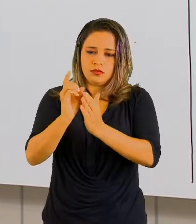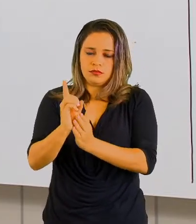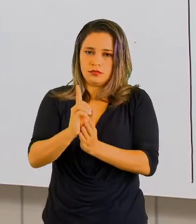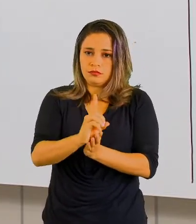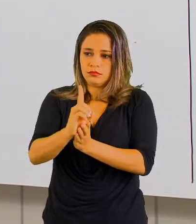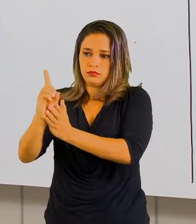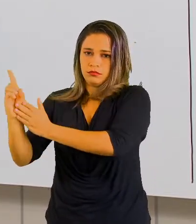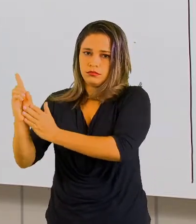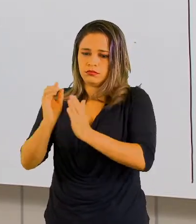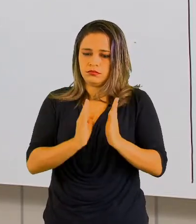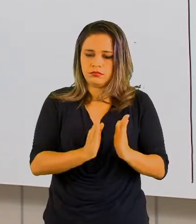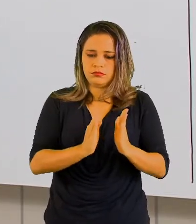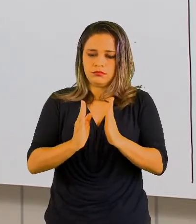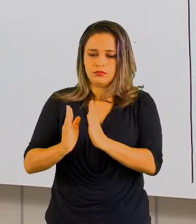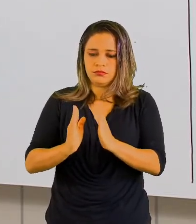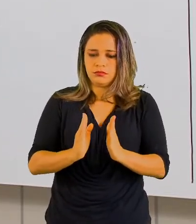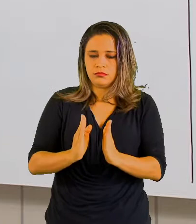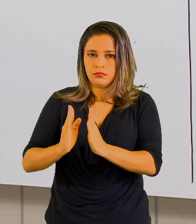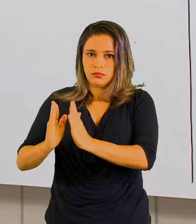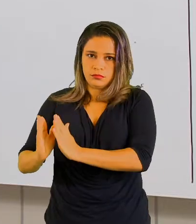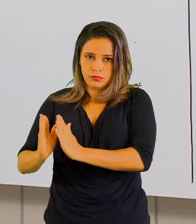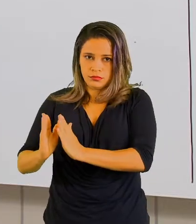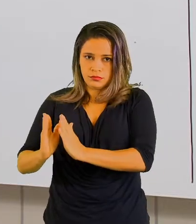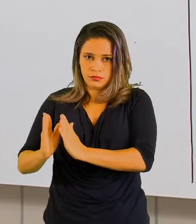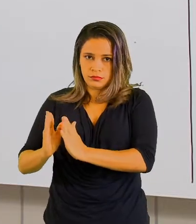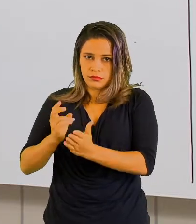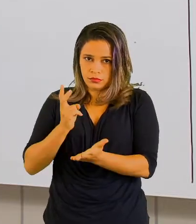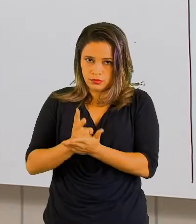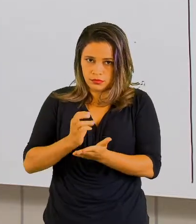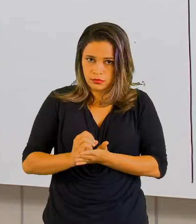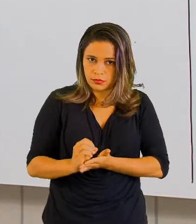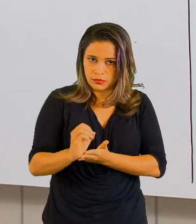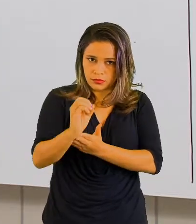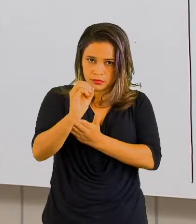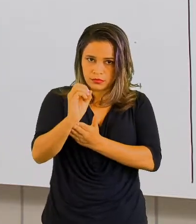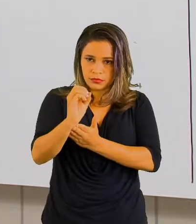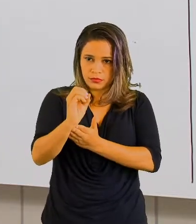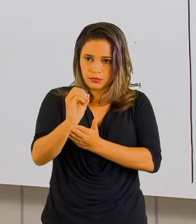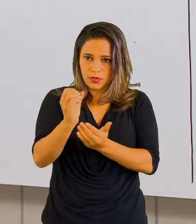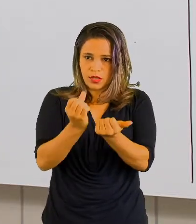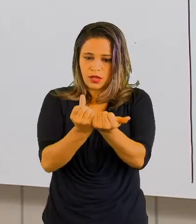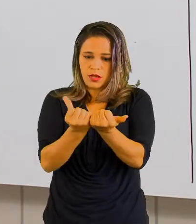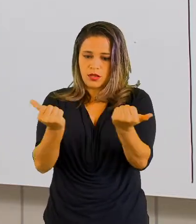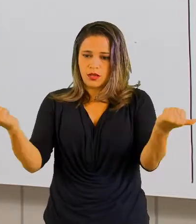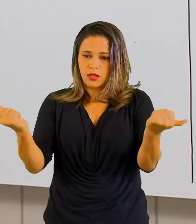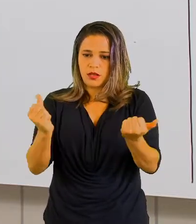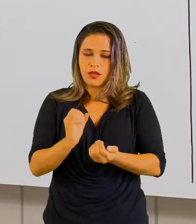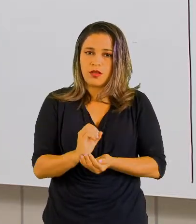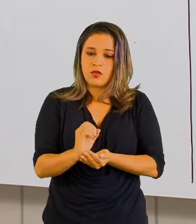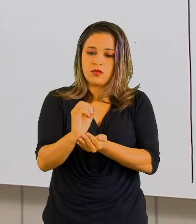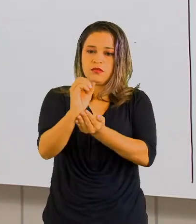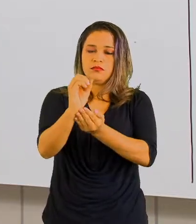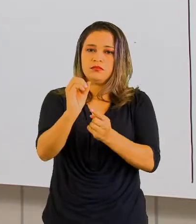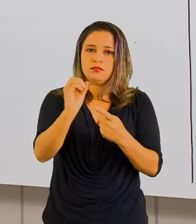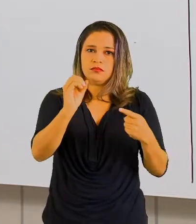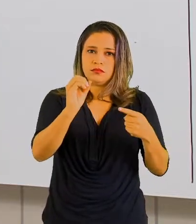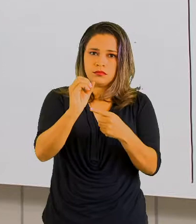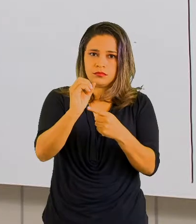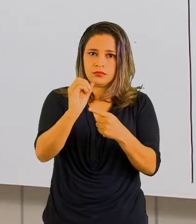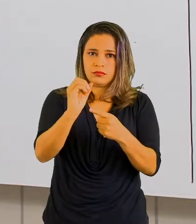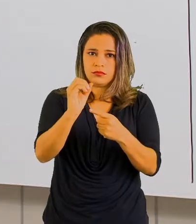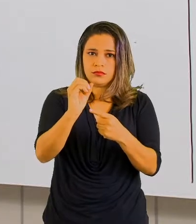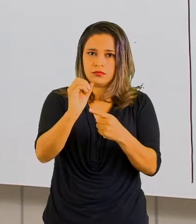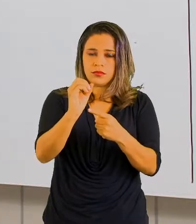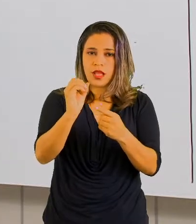um deslocamento de 2 unidades da origem para a direita. Eu tenho aqui a origem das posições, que é o zero, e eu vou fazer um